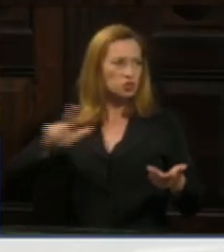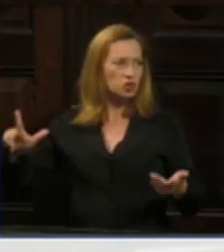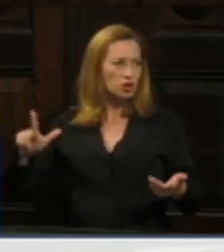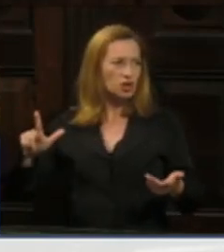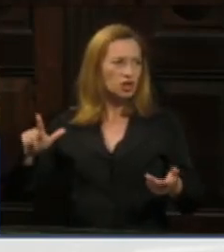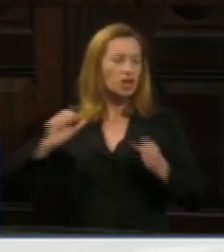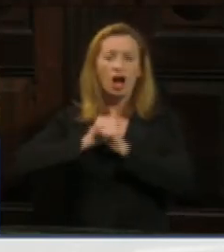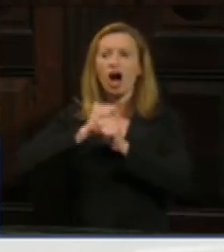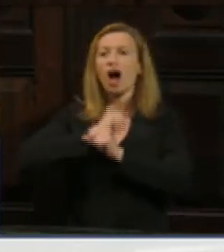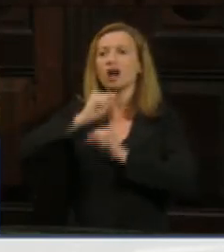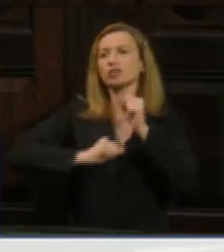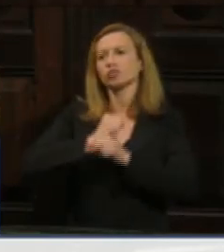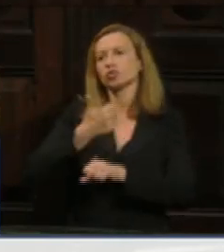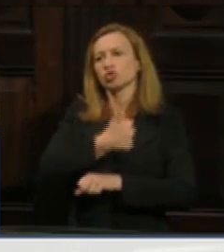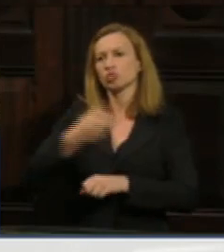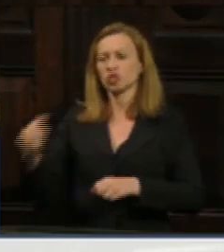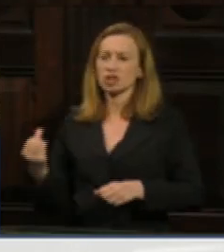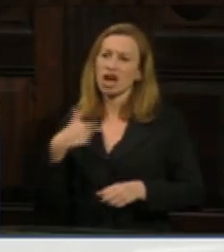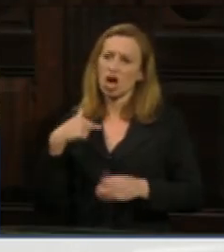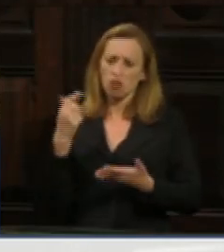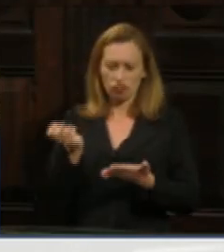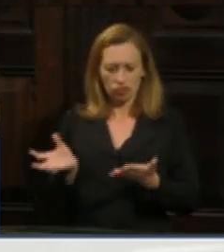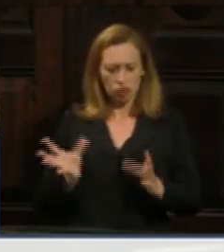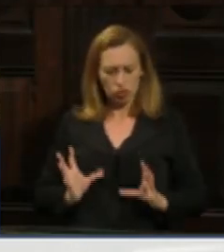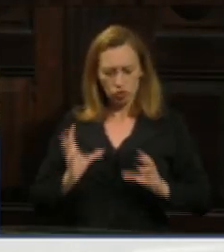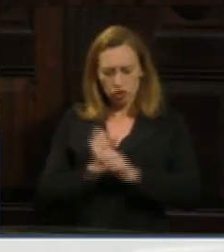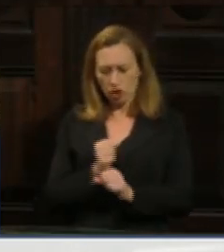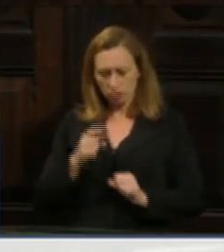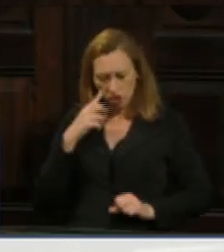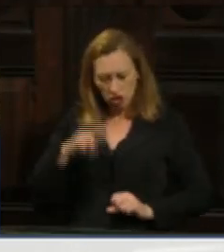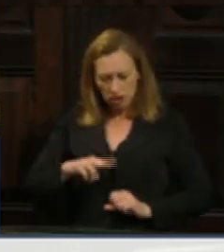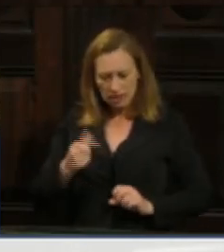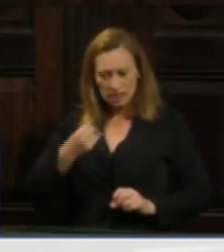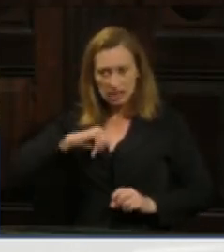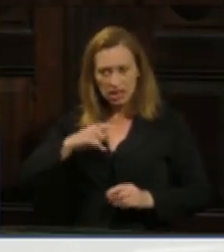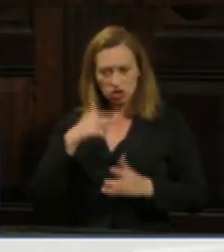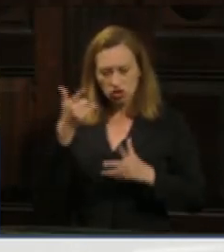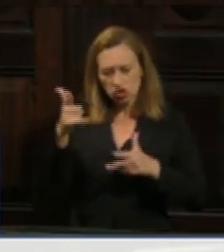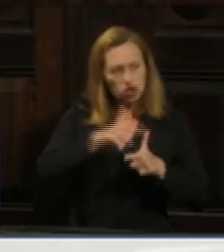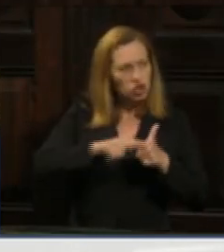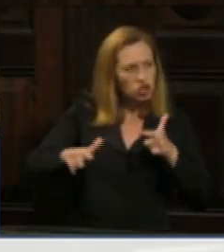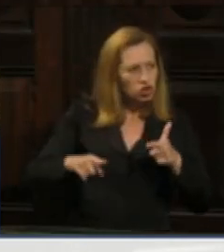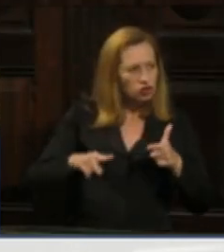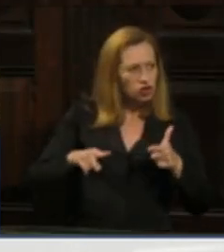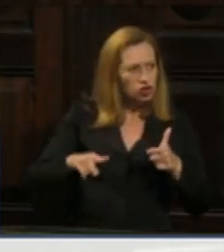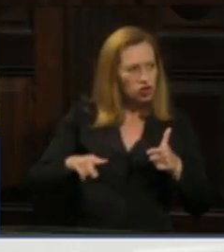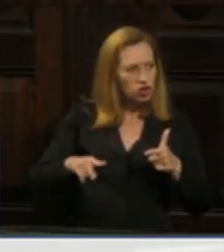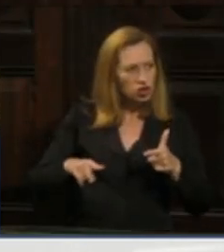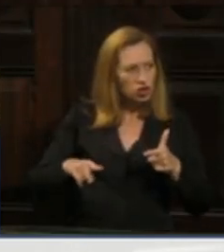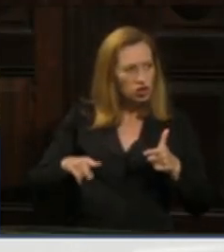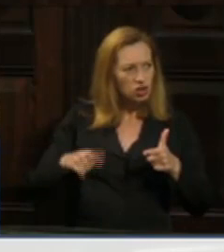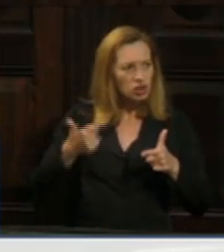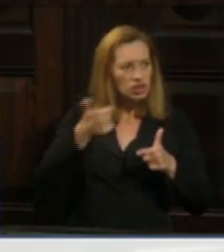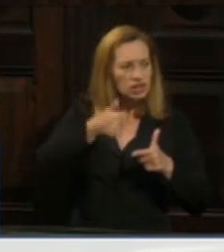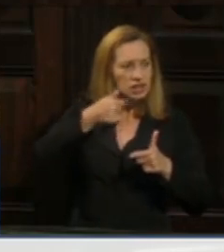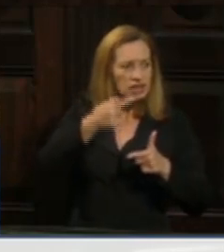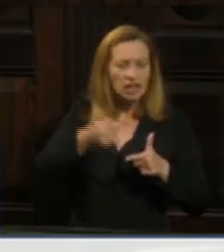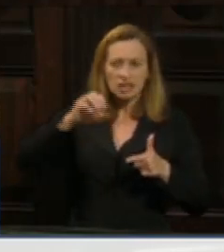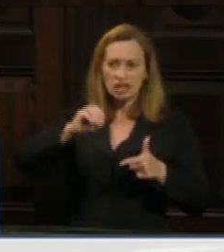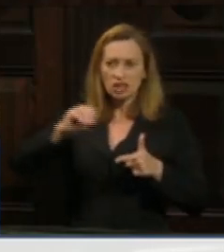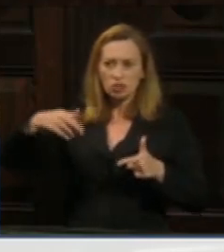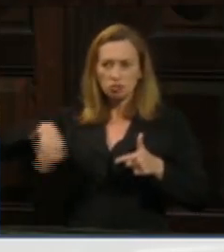razão, por alguma feliz razão, me sobram R$2.500, R$1.000 no final do mês, eu decido transferir esse valor